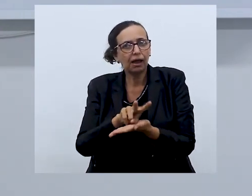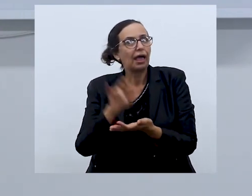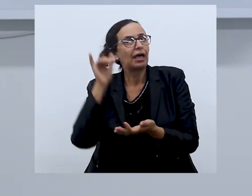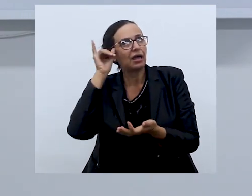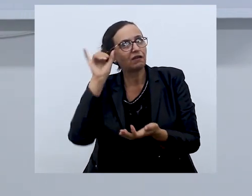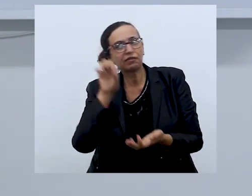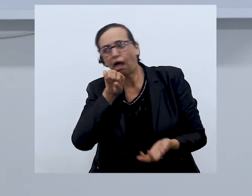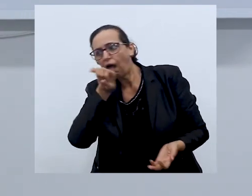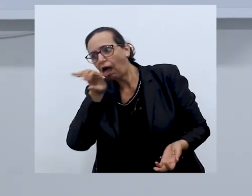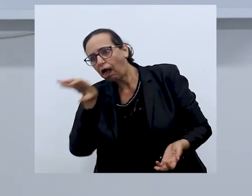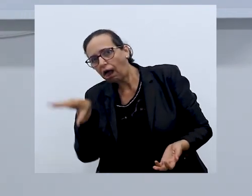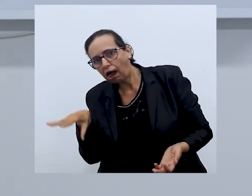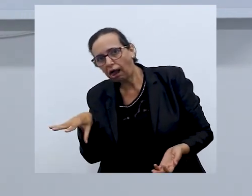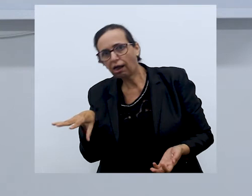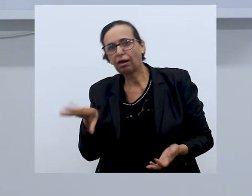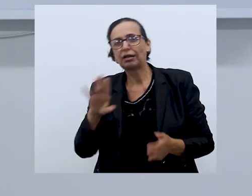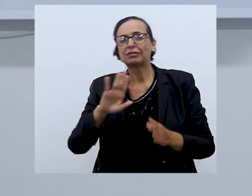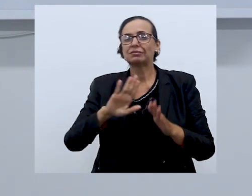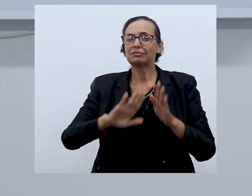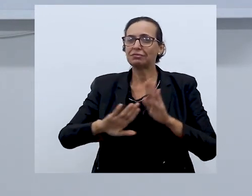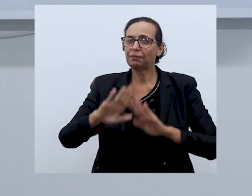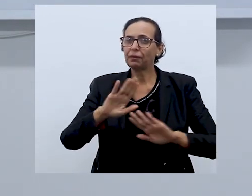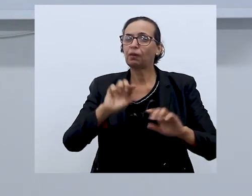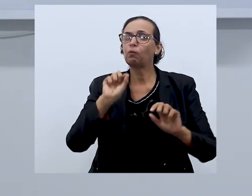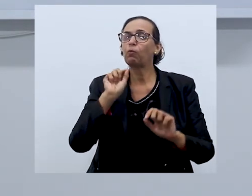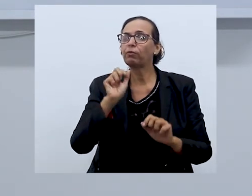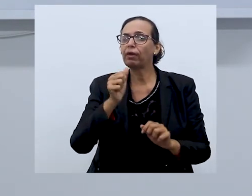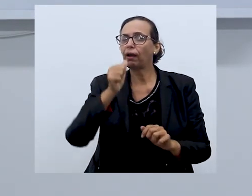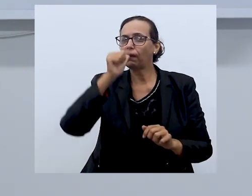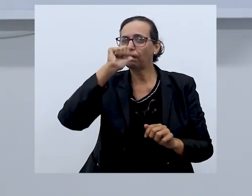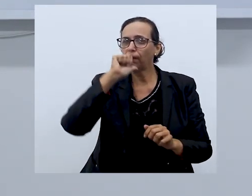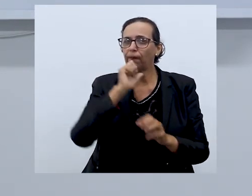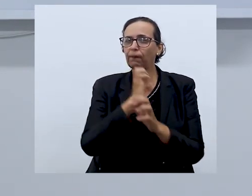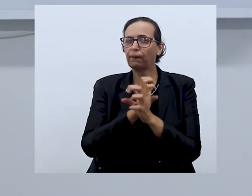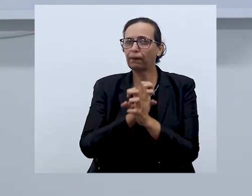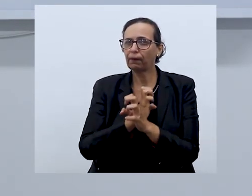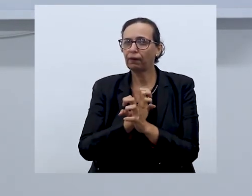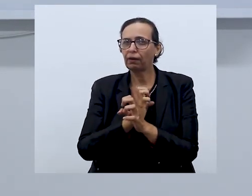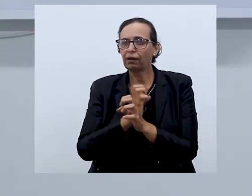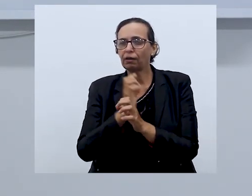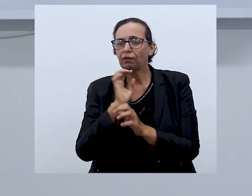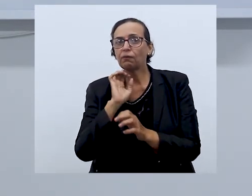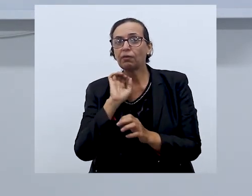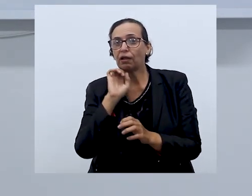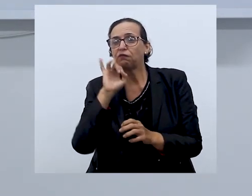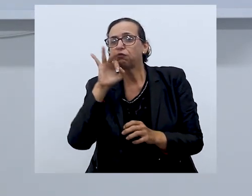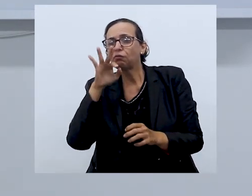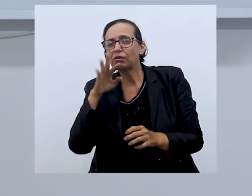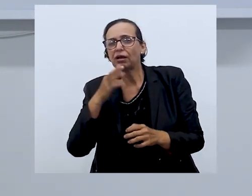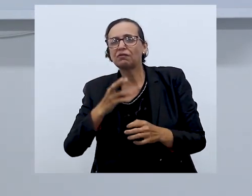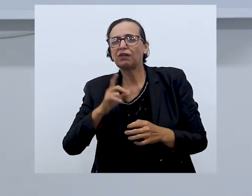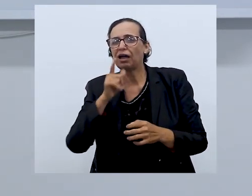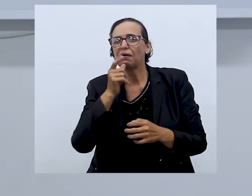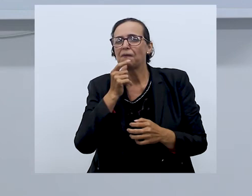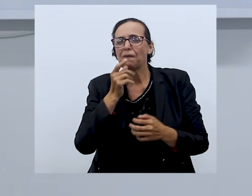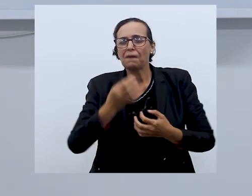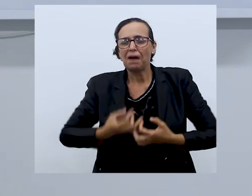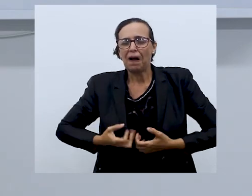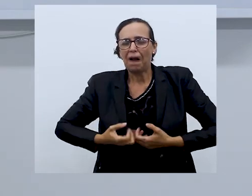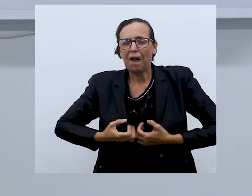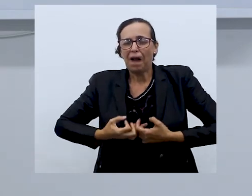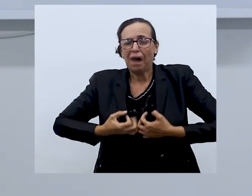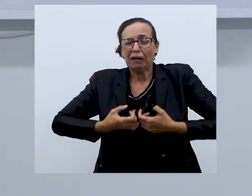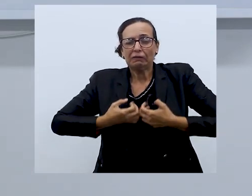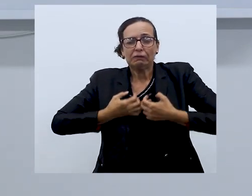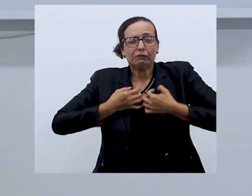criança deitada, de lado, evitando vomitar, porque dependendo do que foi ingerido, o vômito pode